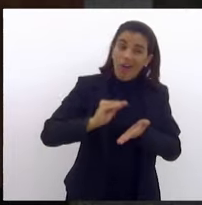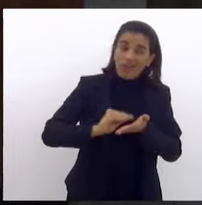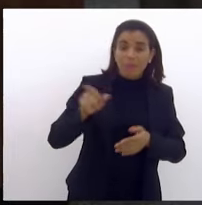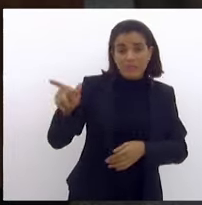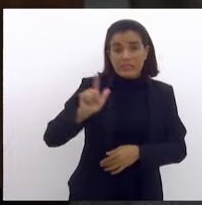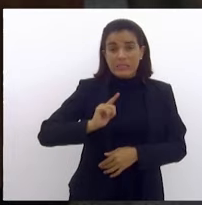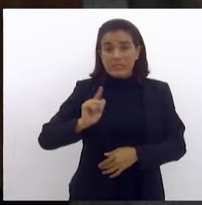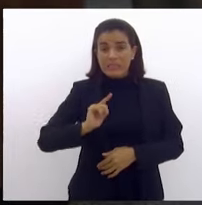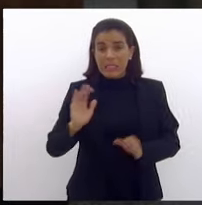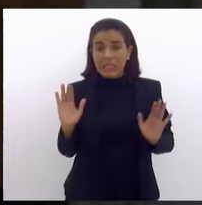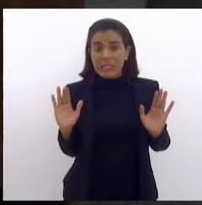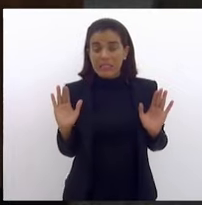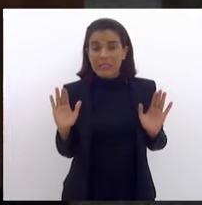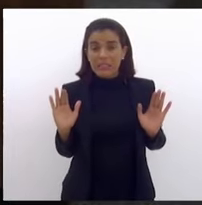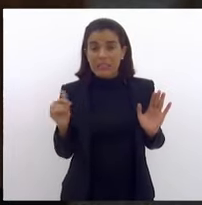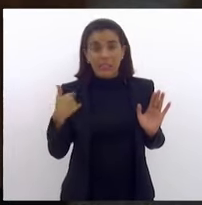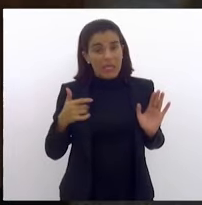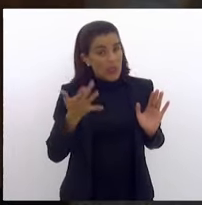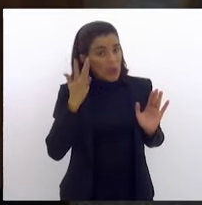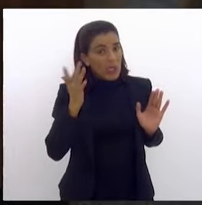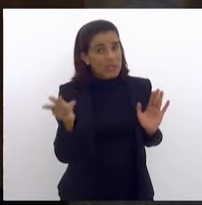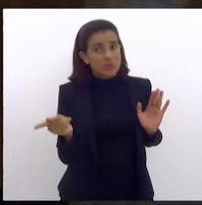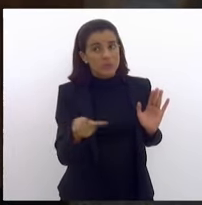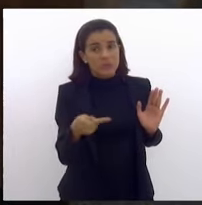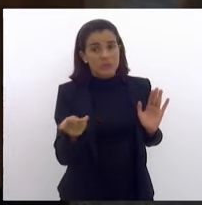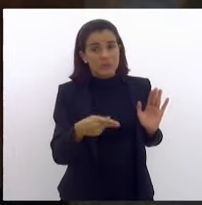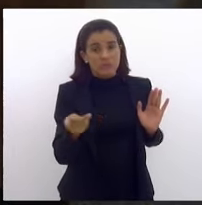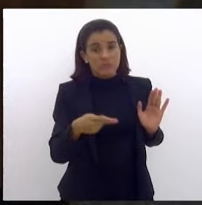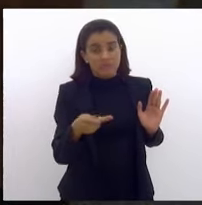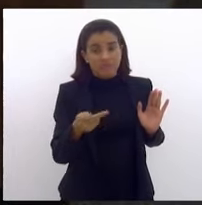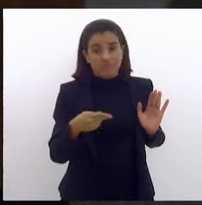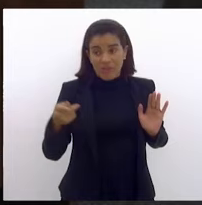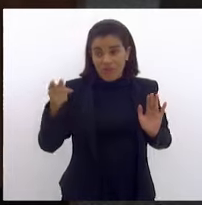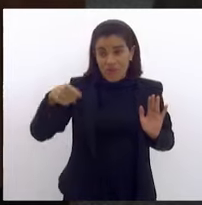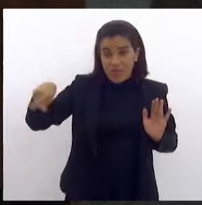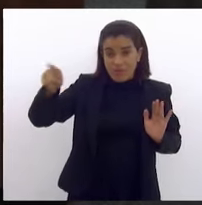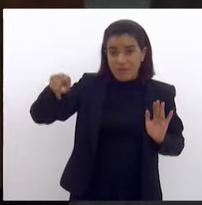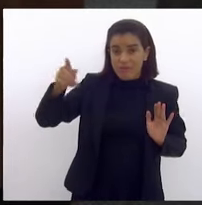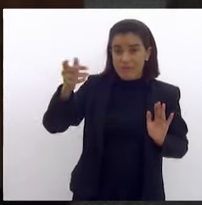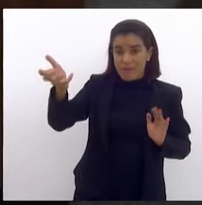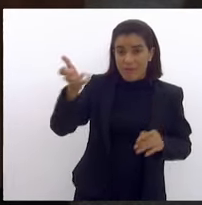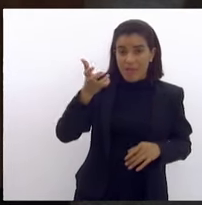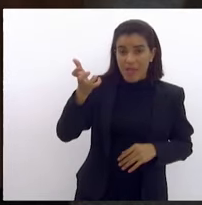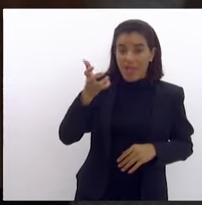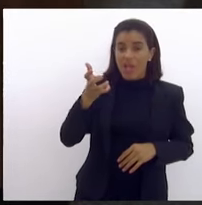tem. Eu acho errado você querer colocar